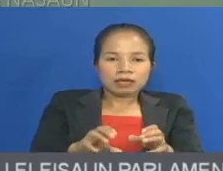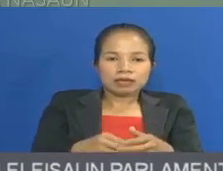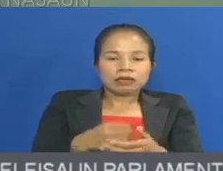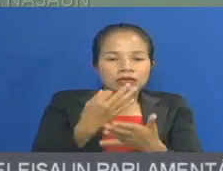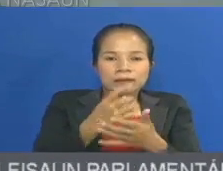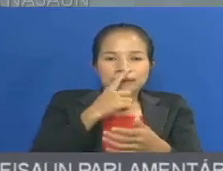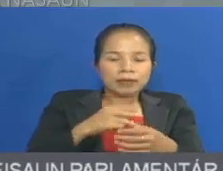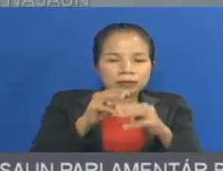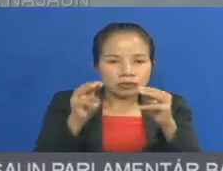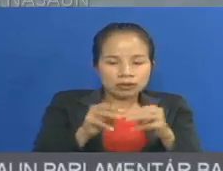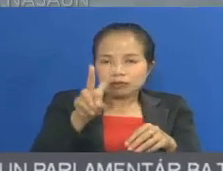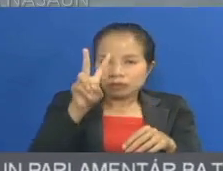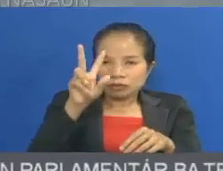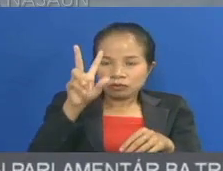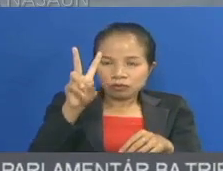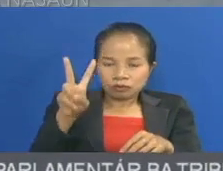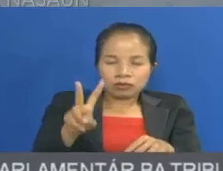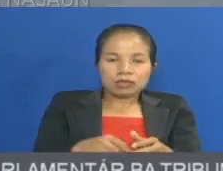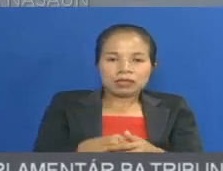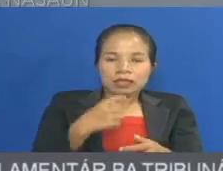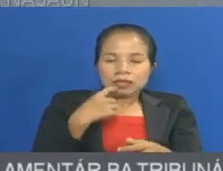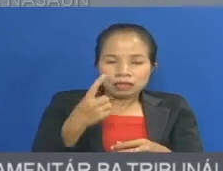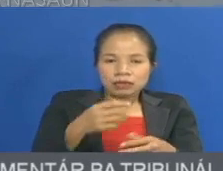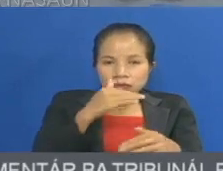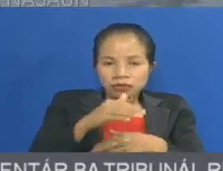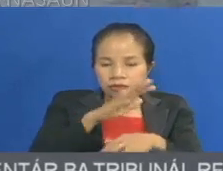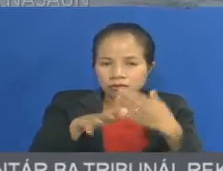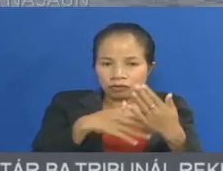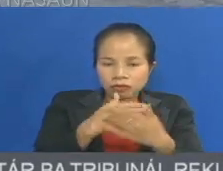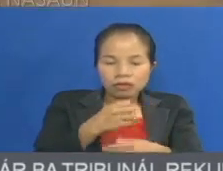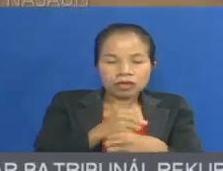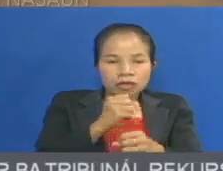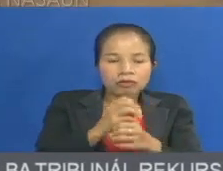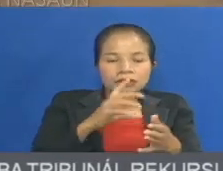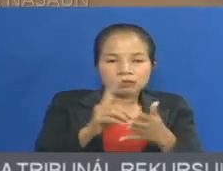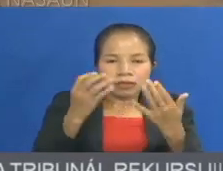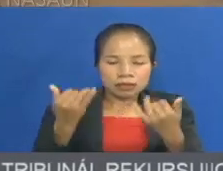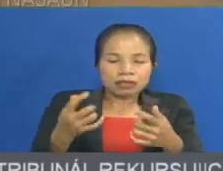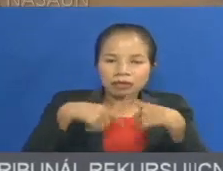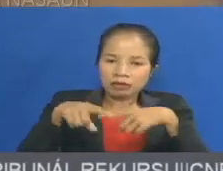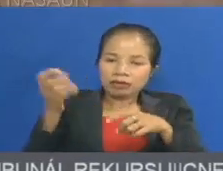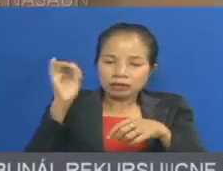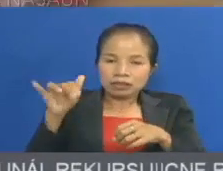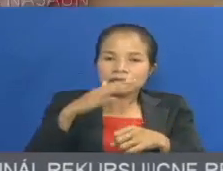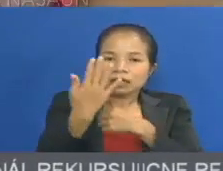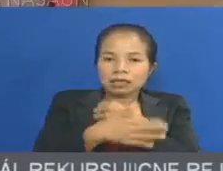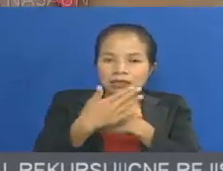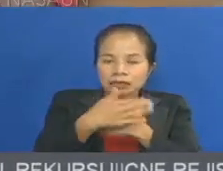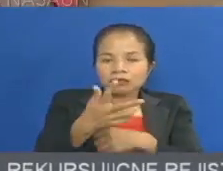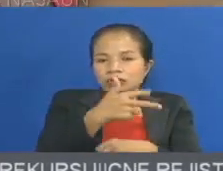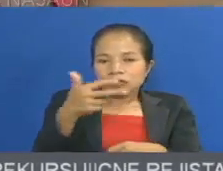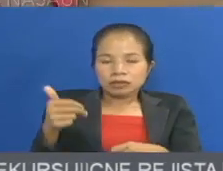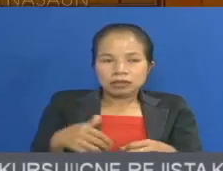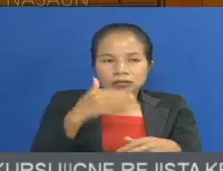Uruane. Executivo Imigração na Hactuir. Processo roto haloona no semana nesse haru ko fila basira na nação origem.